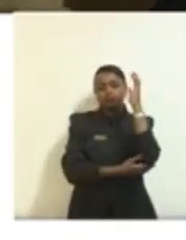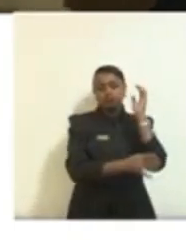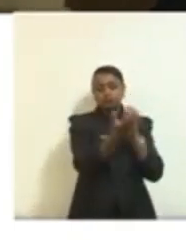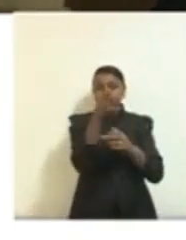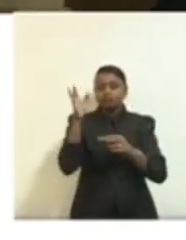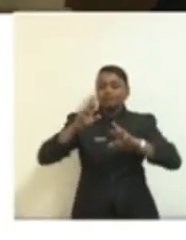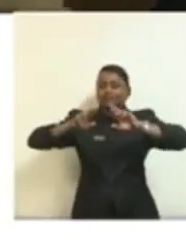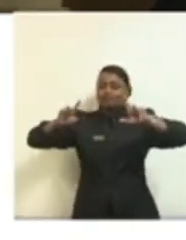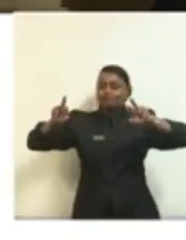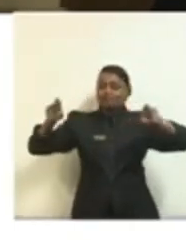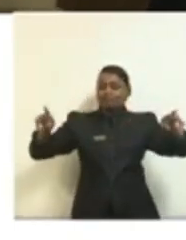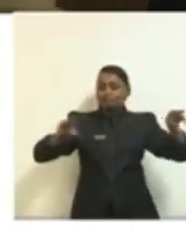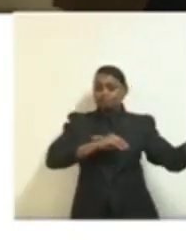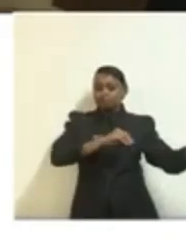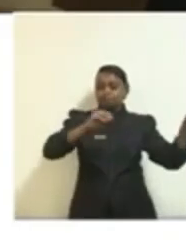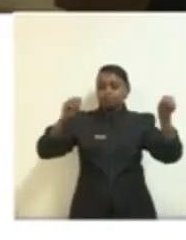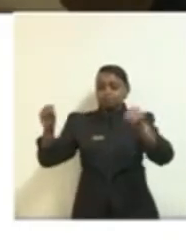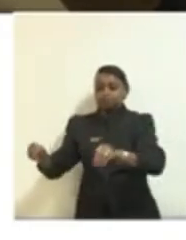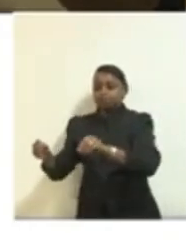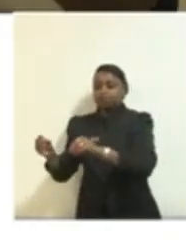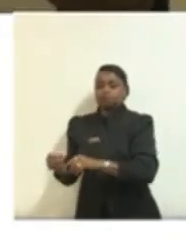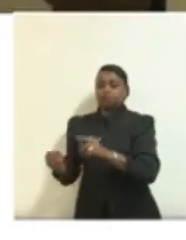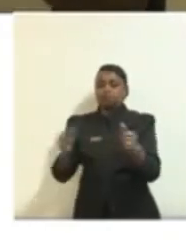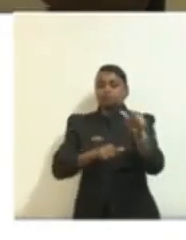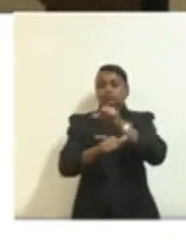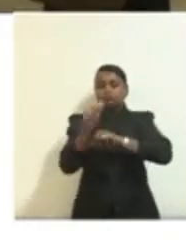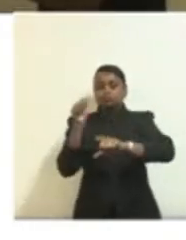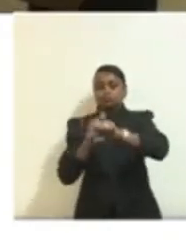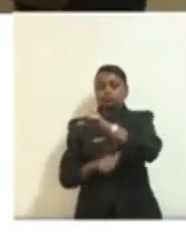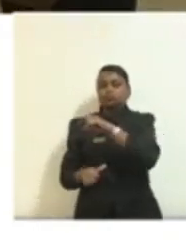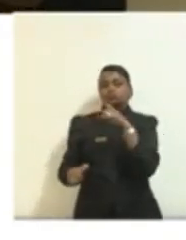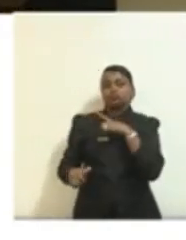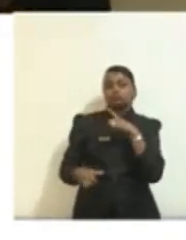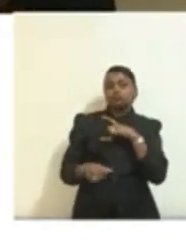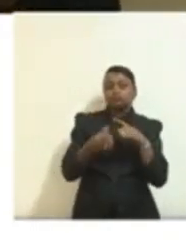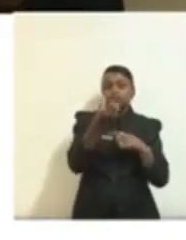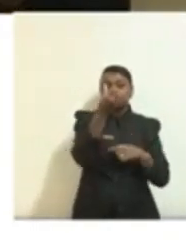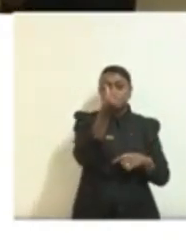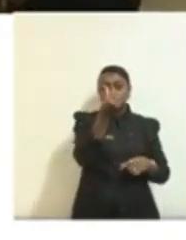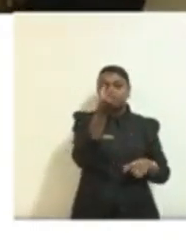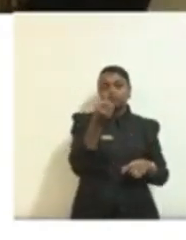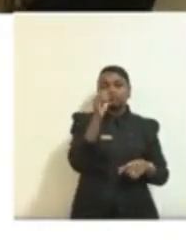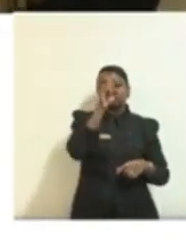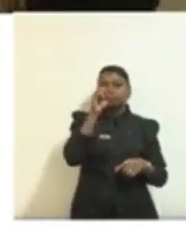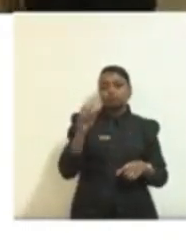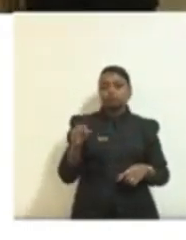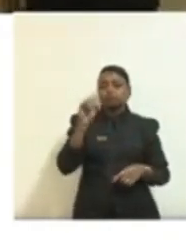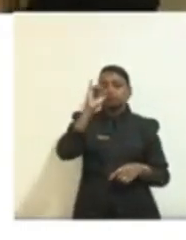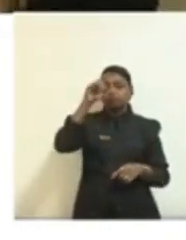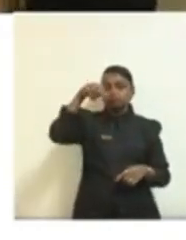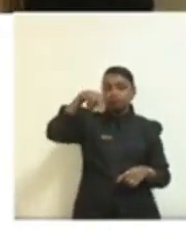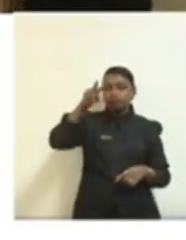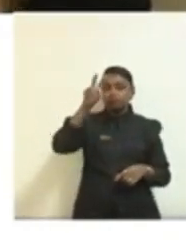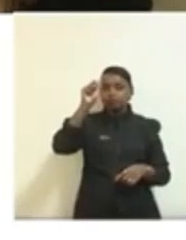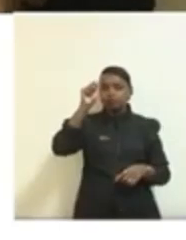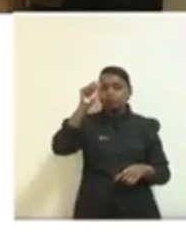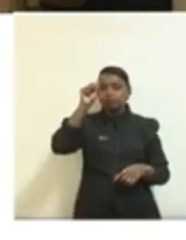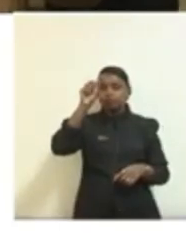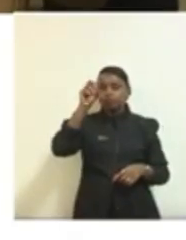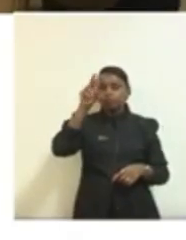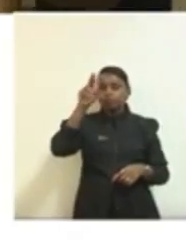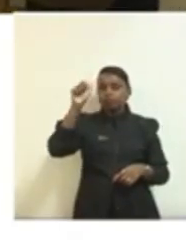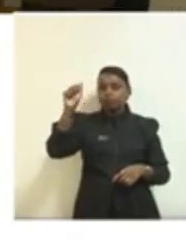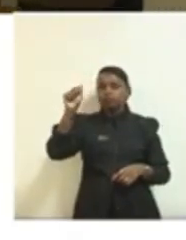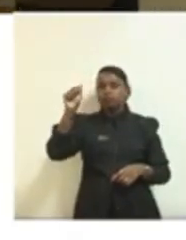a área de campo remanescente tinha mais de 60% de campo no entorno, na paisagem de